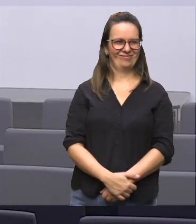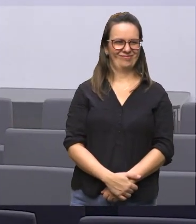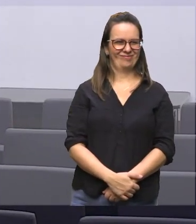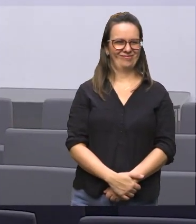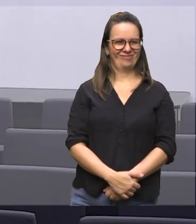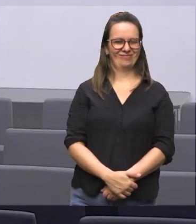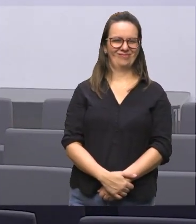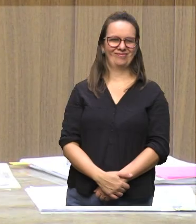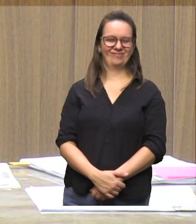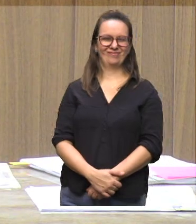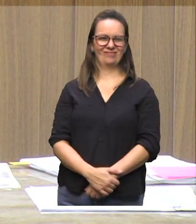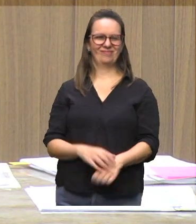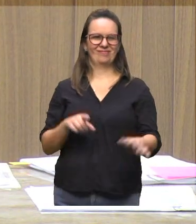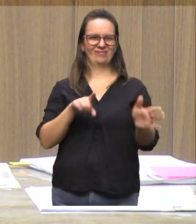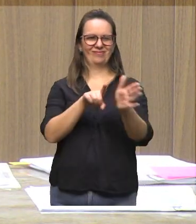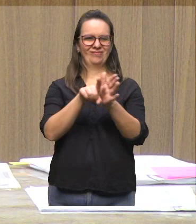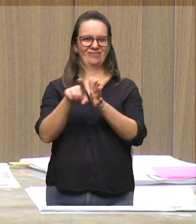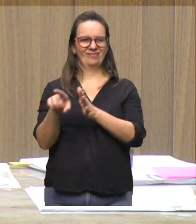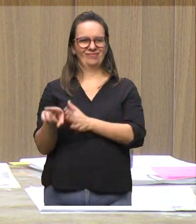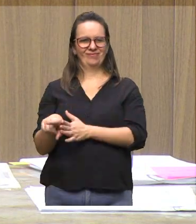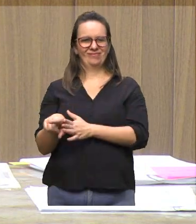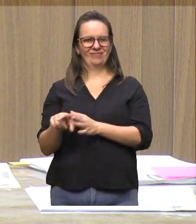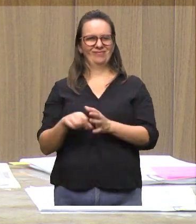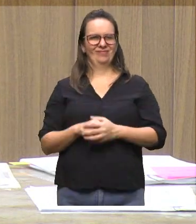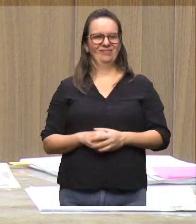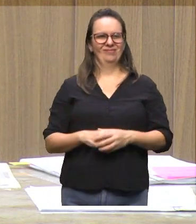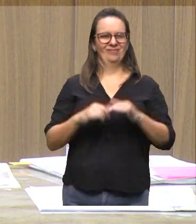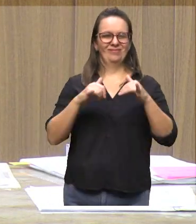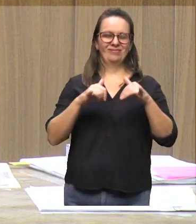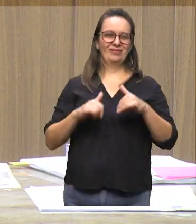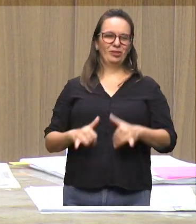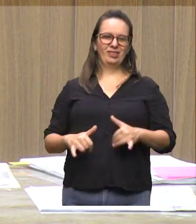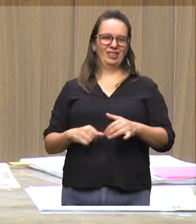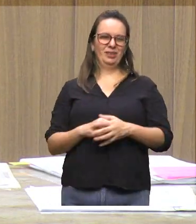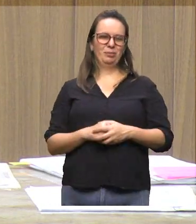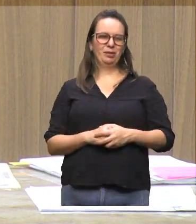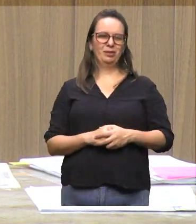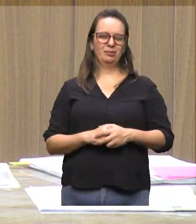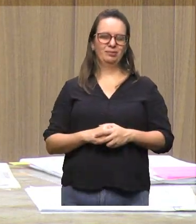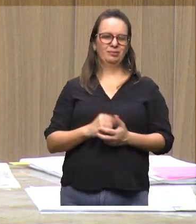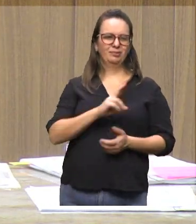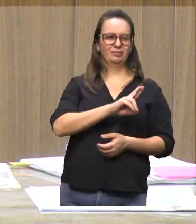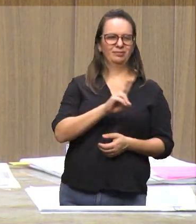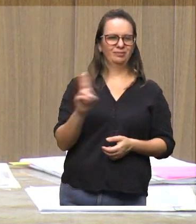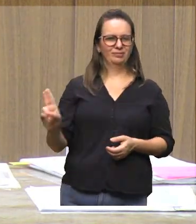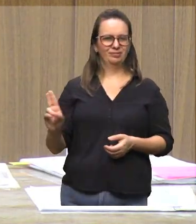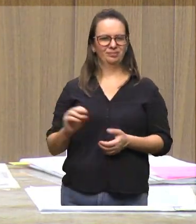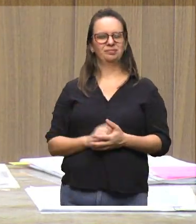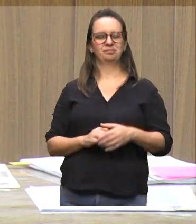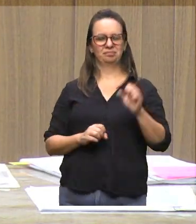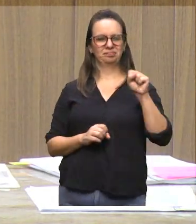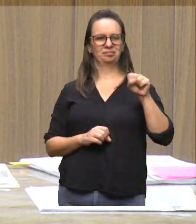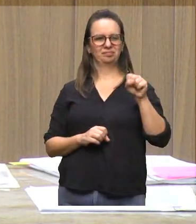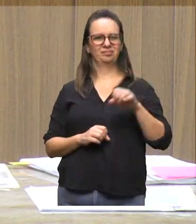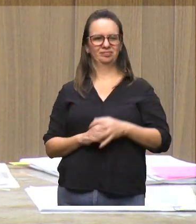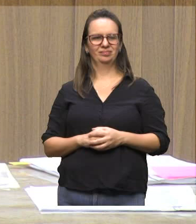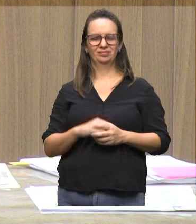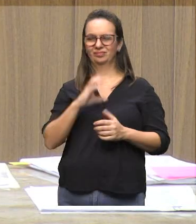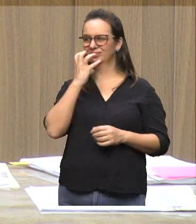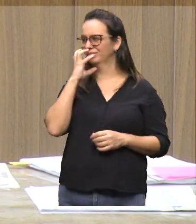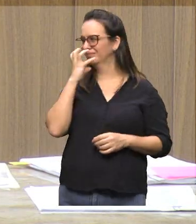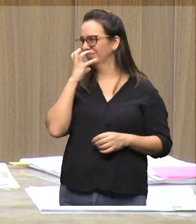Consulto o vereador Rogério Nascimento se mantém a sua inscrição. Sim, presidente. Consulto o